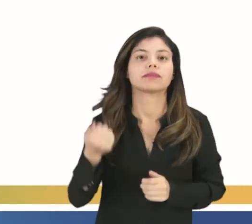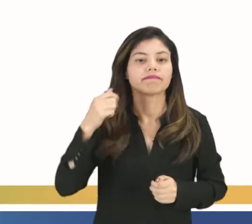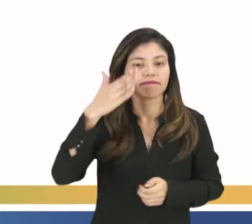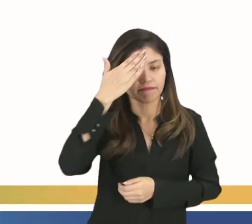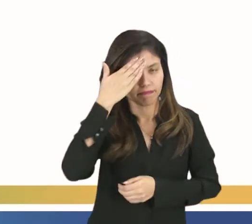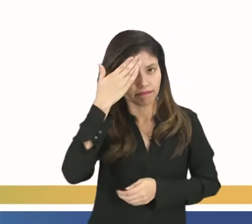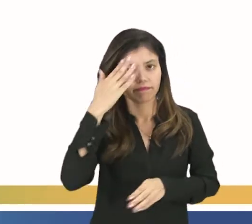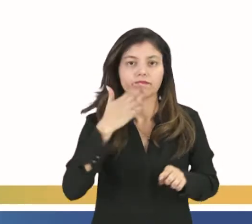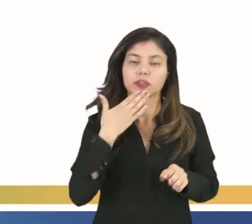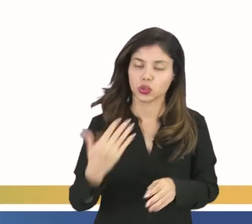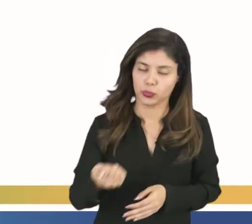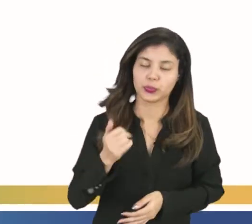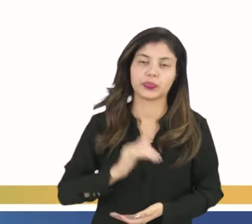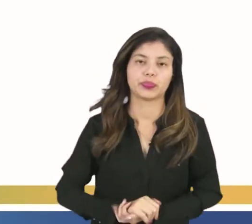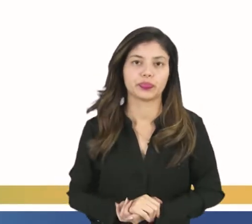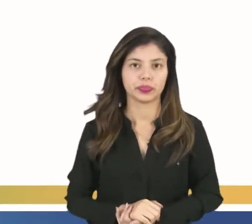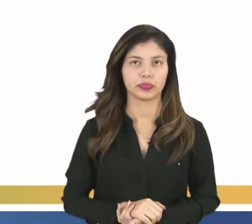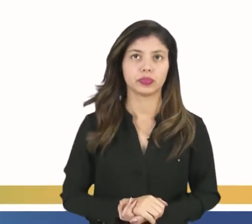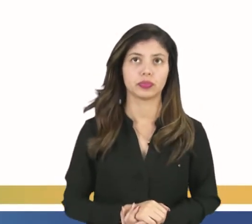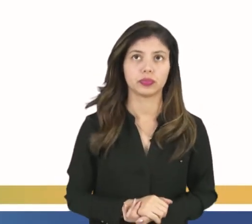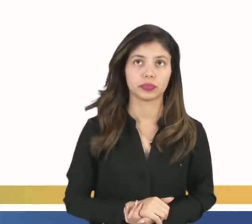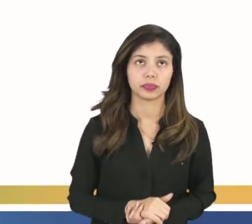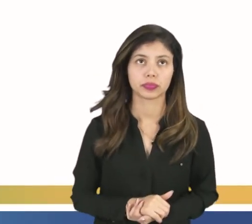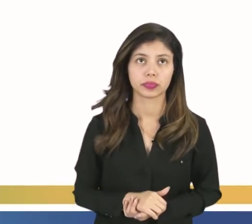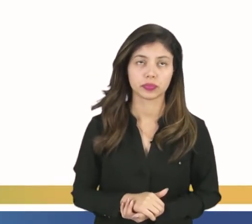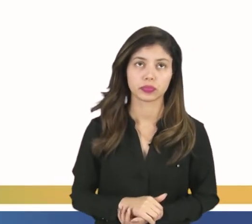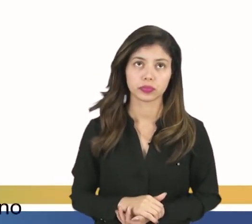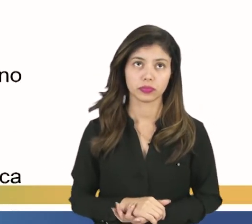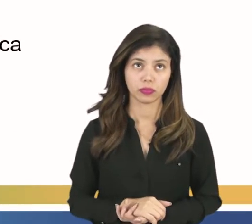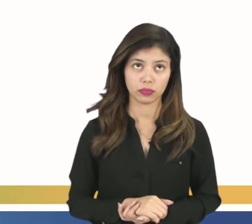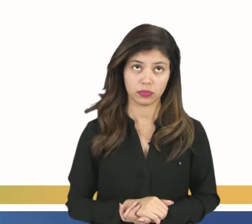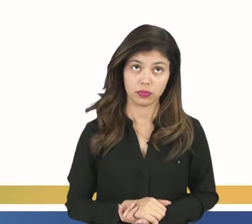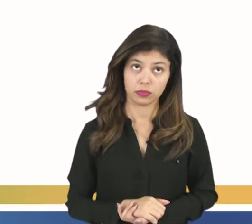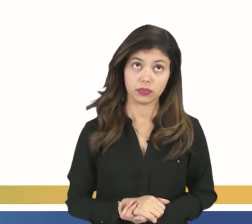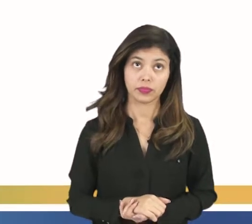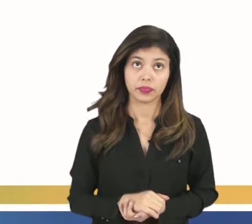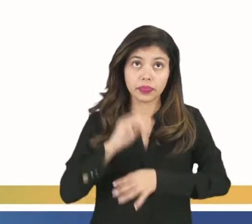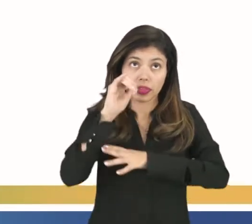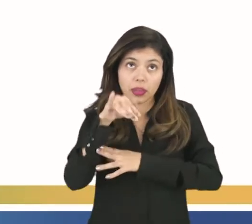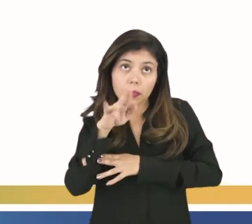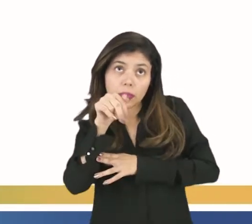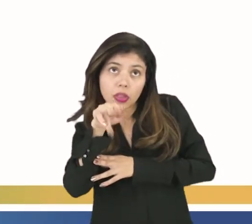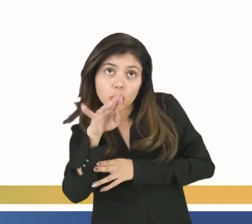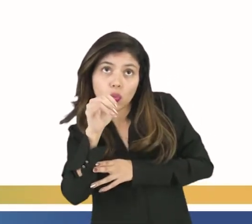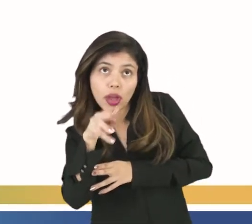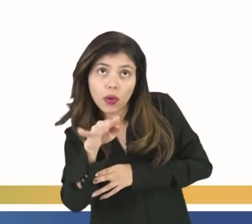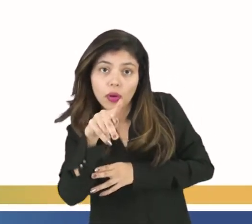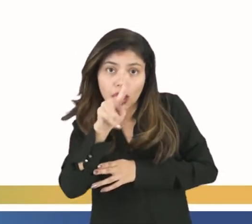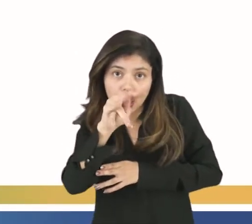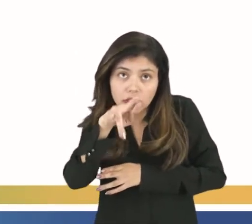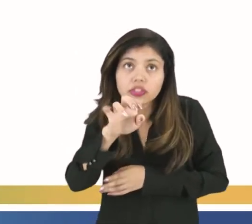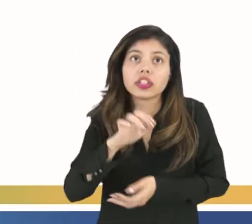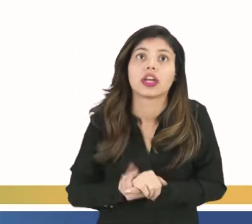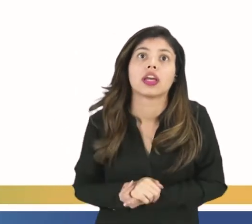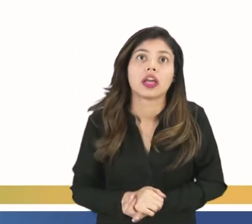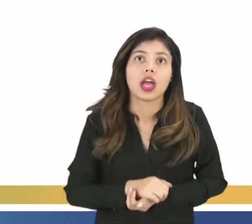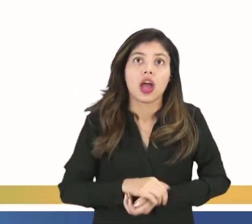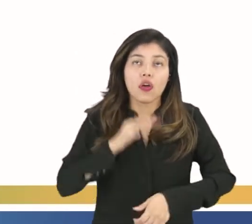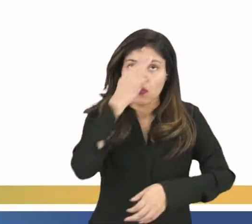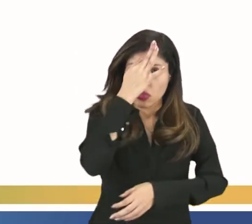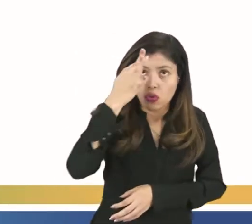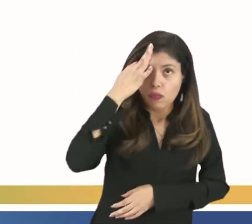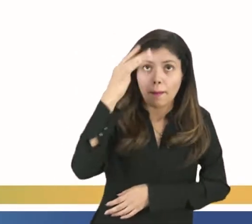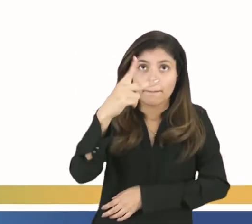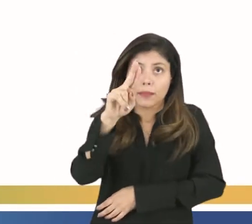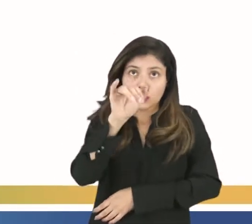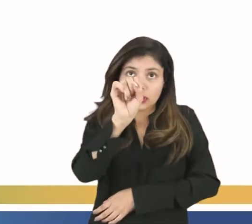fixar um pouco mais essas informações sobre Kant. Immanuel Kant, ele é um filósofo prussiano, na verdade, hoje,